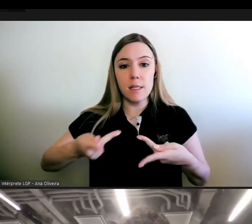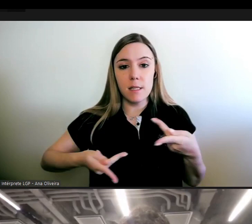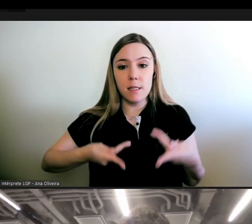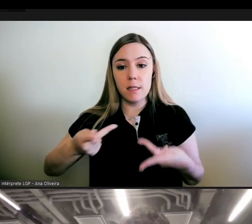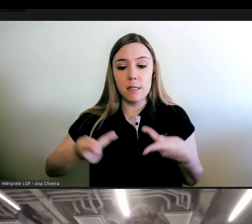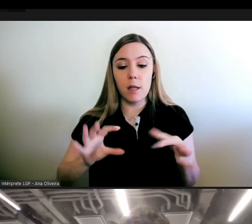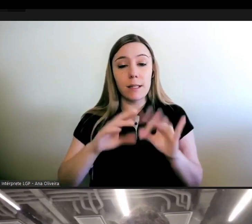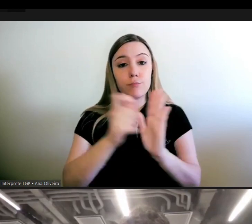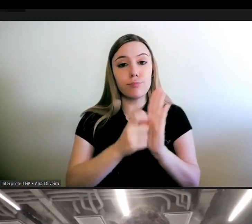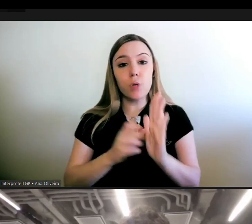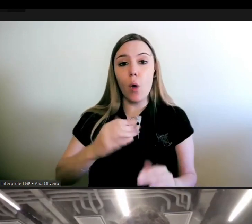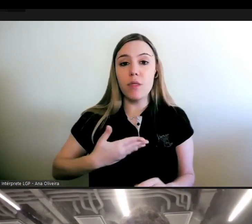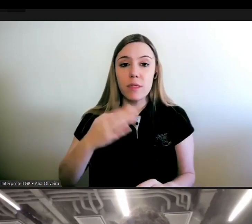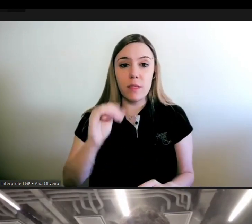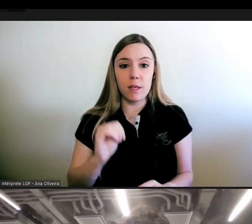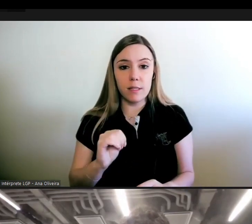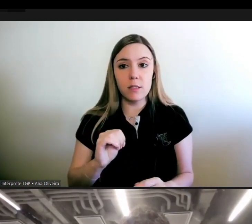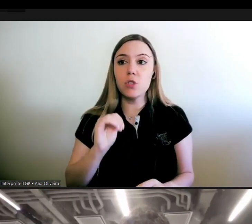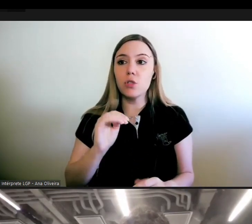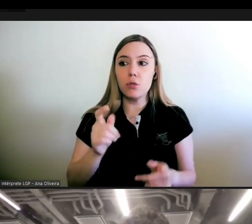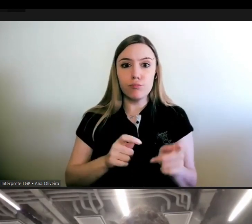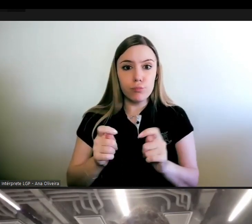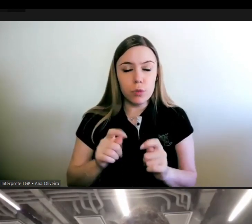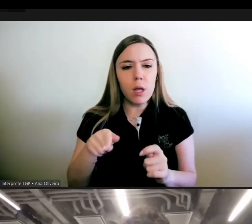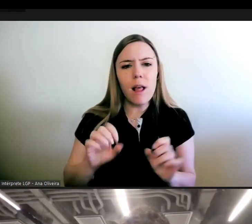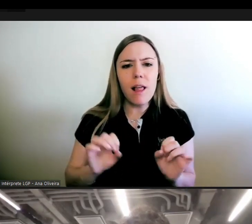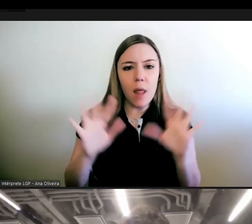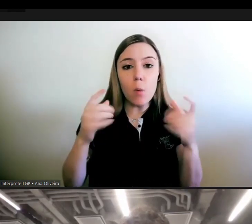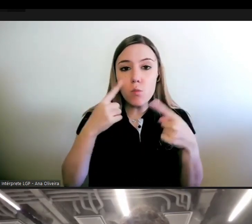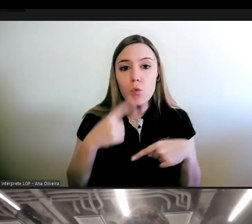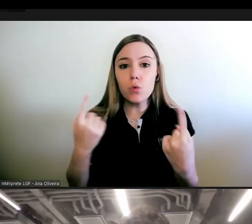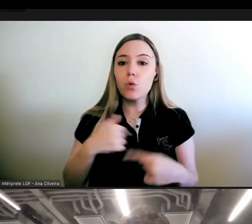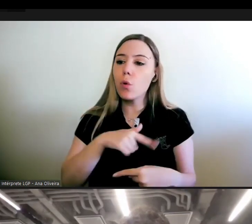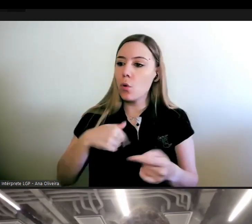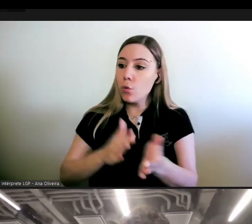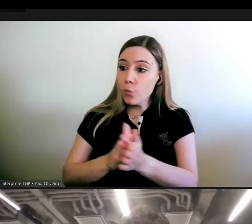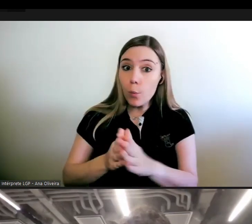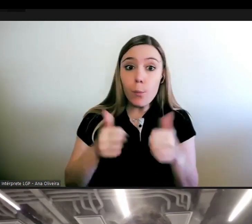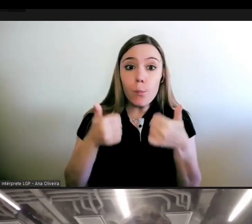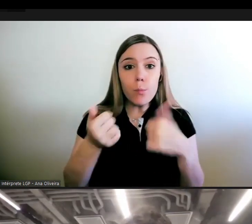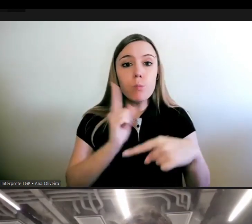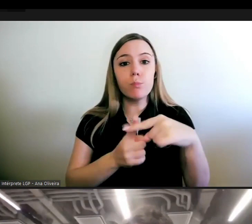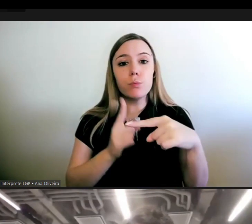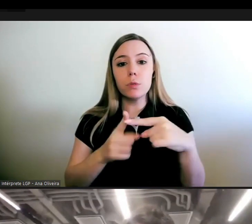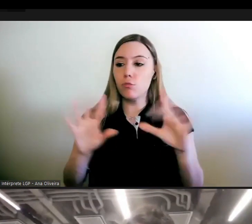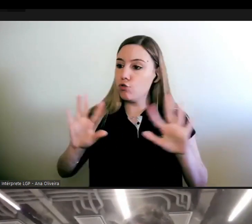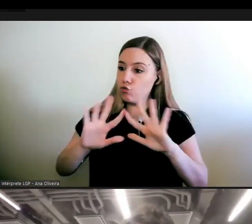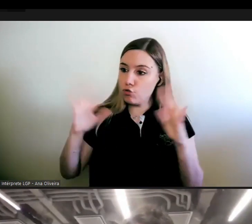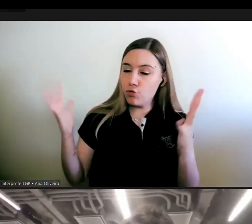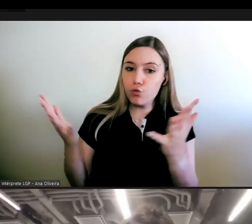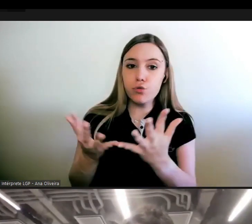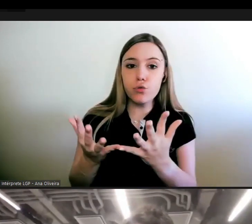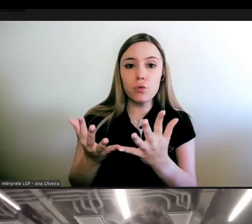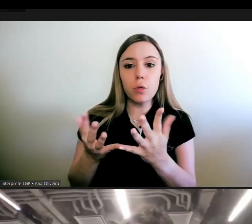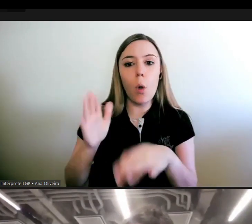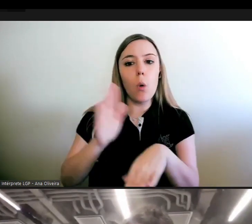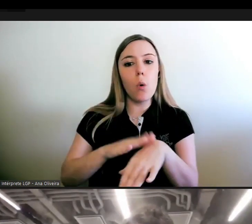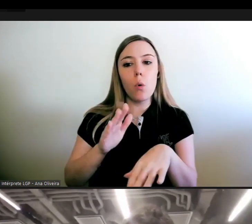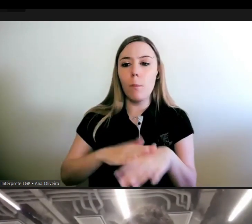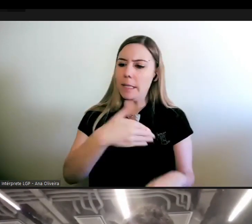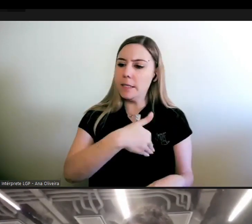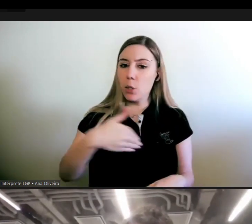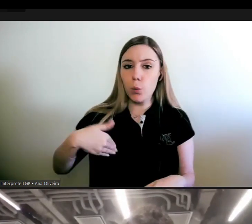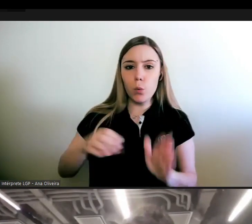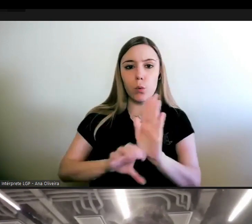agenda dos ODS, foi muito claro que nós tínhamos ganho em termos coletivos, em termos globais, com melhores condições de